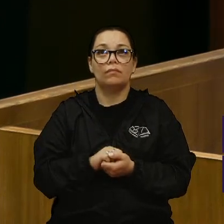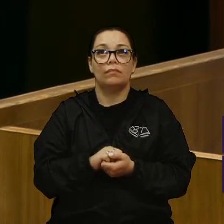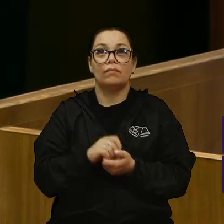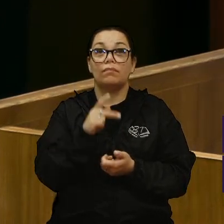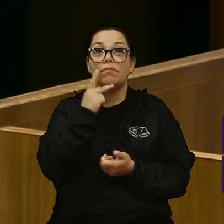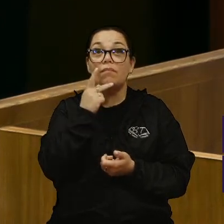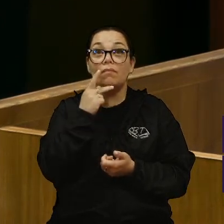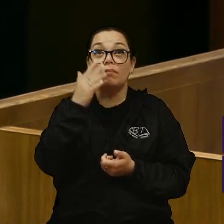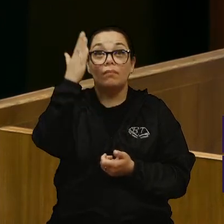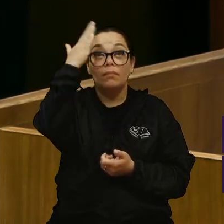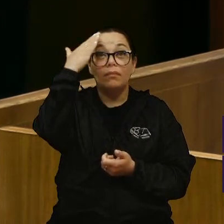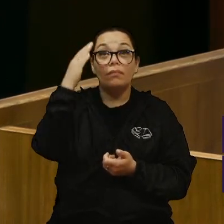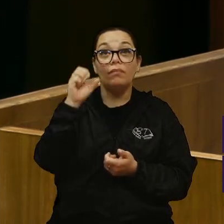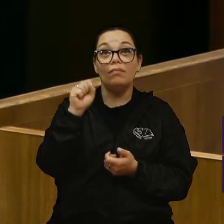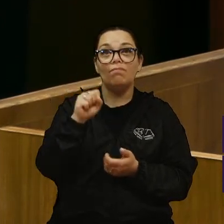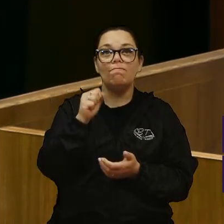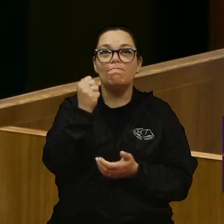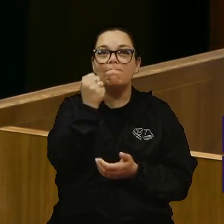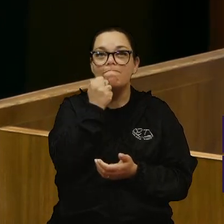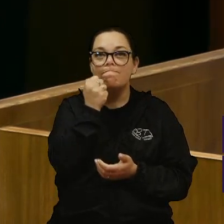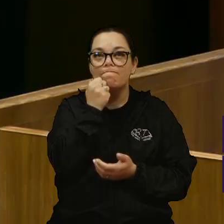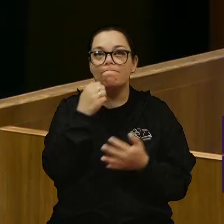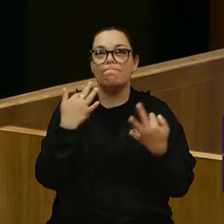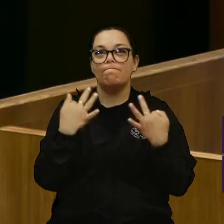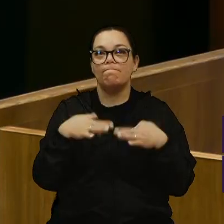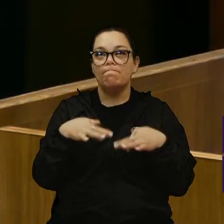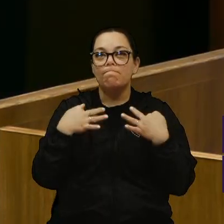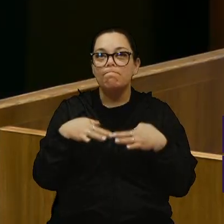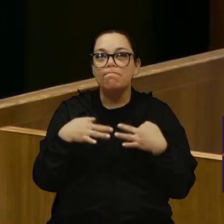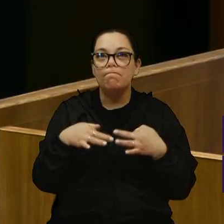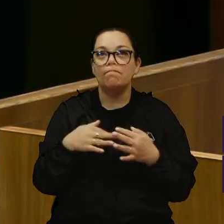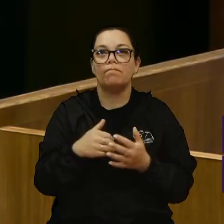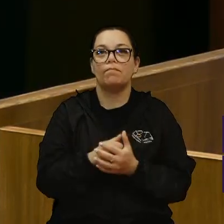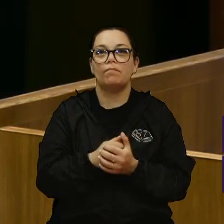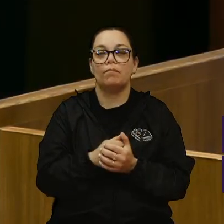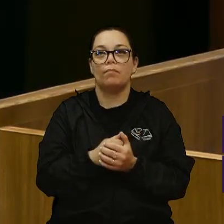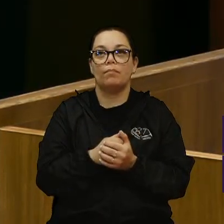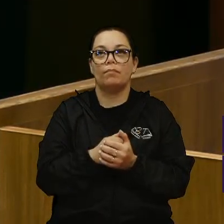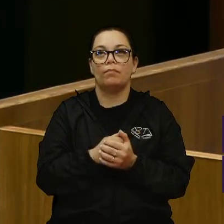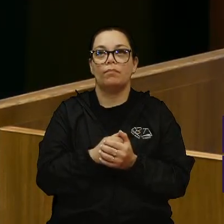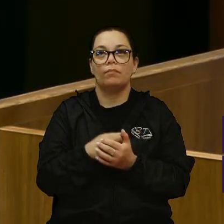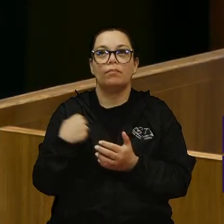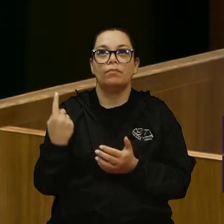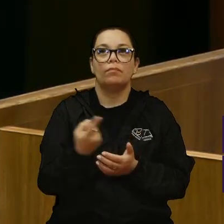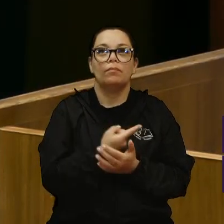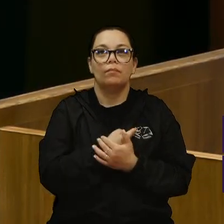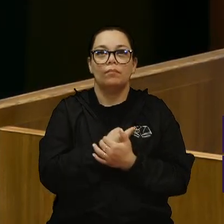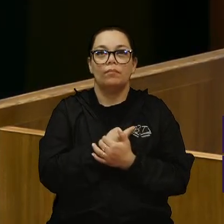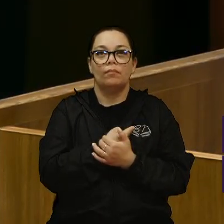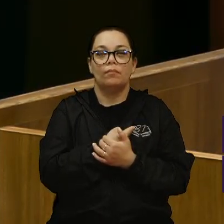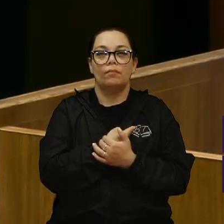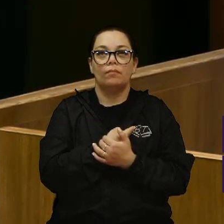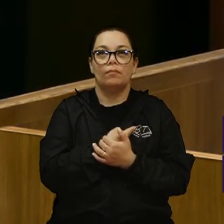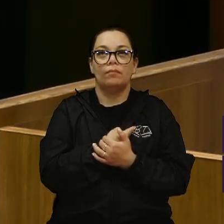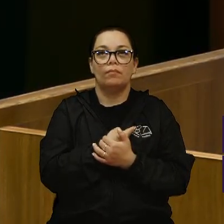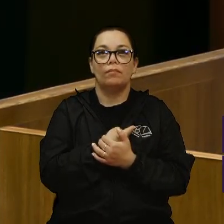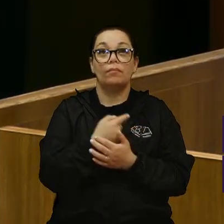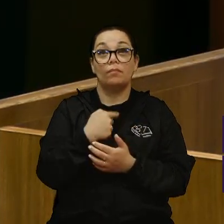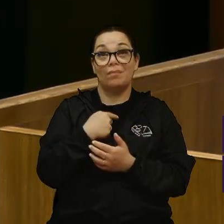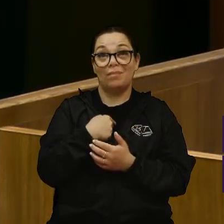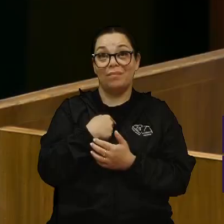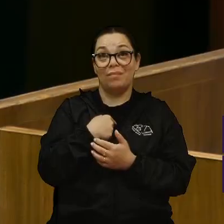sabedoria dura, que dói na gente. Ela diz: eu devo